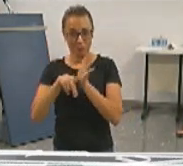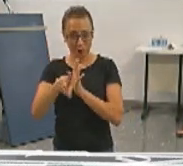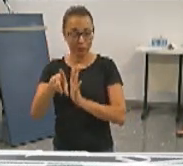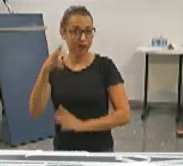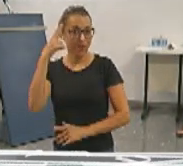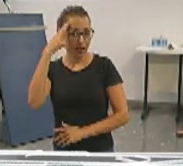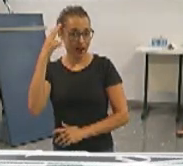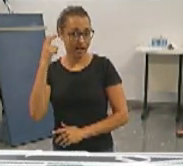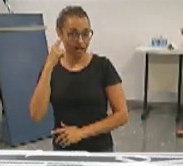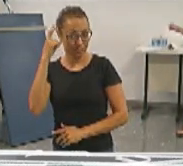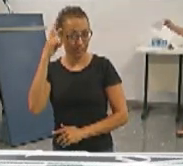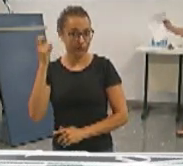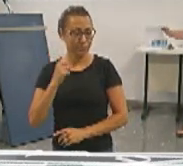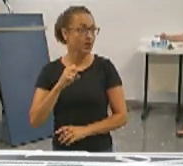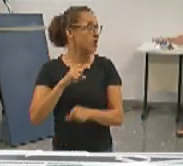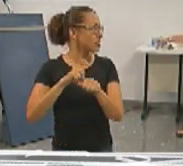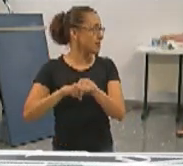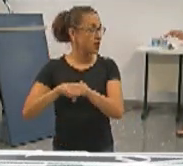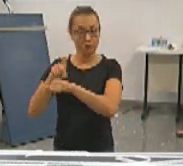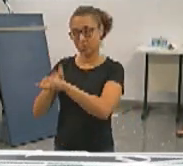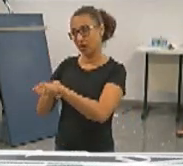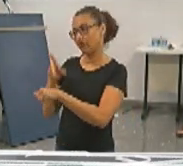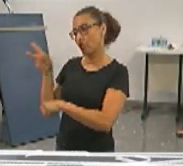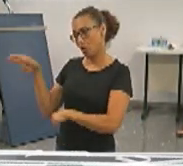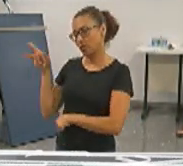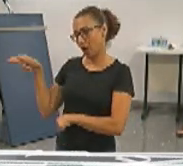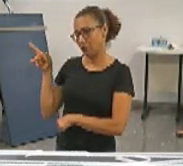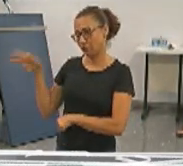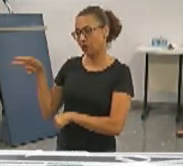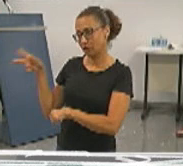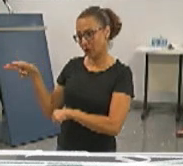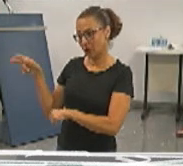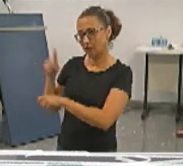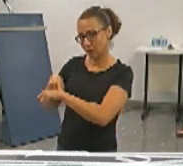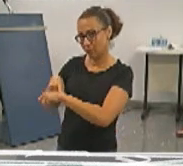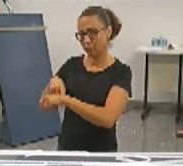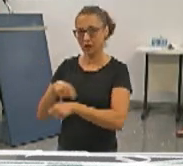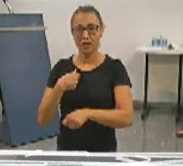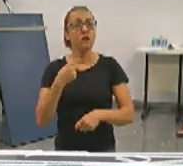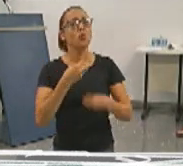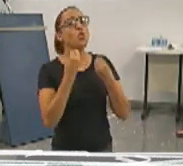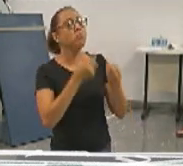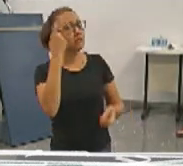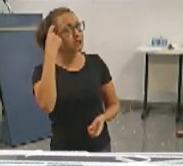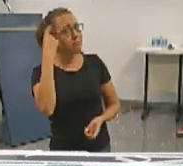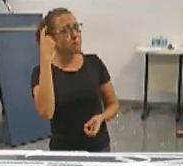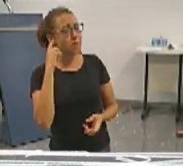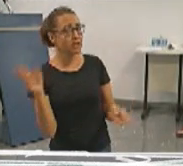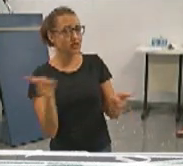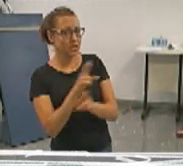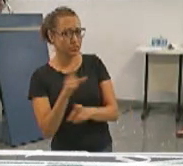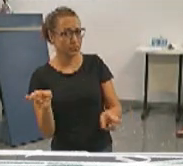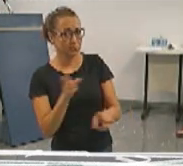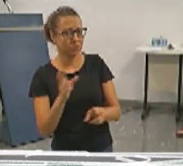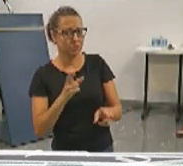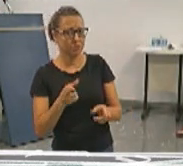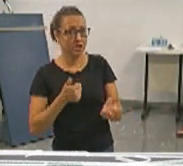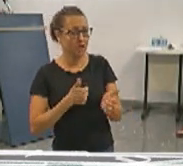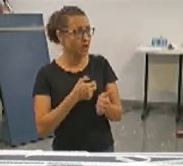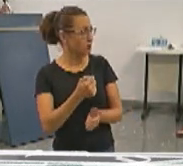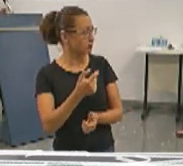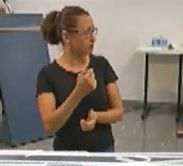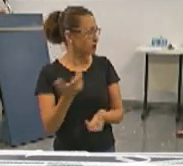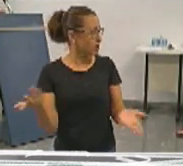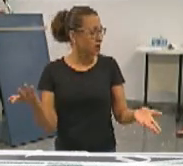mais contempla. Tempo, professora, como, nós vamos cortar o seu microfone. Como você pensa a articulação para aproximar